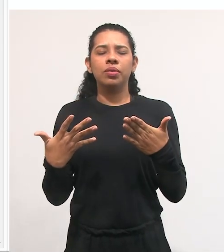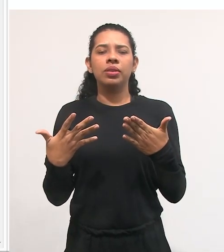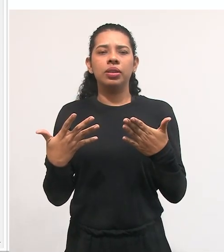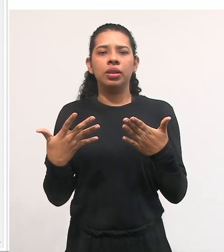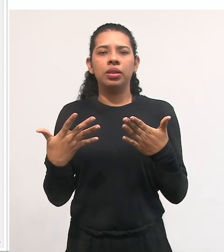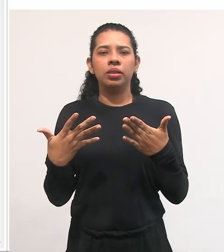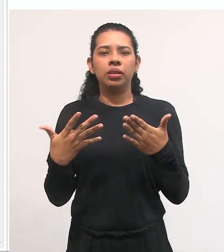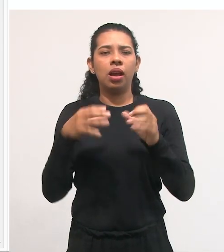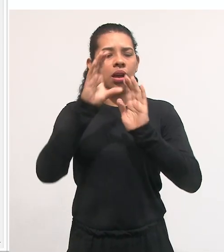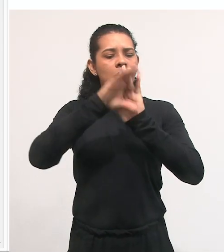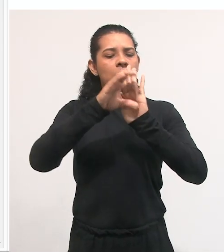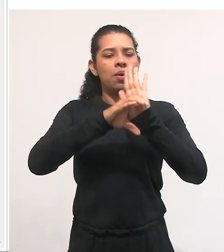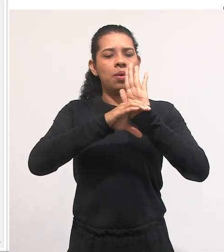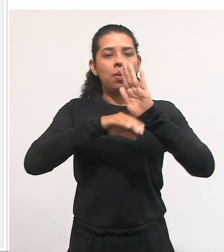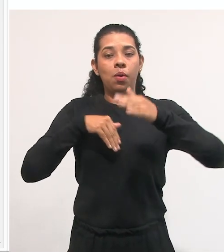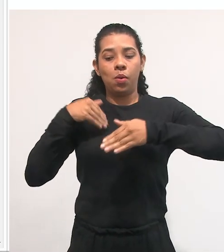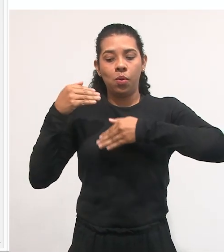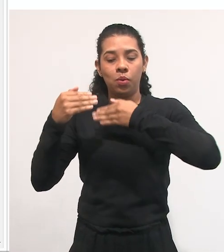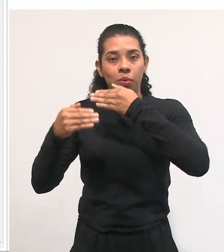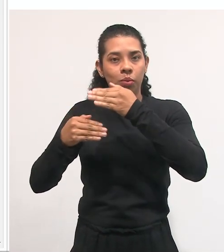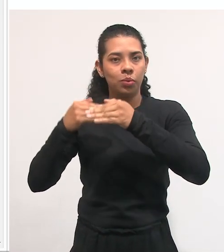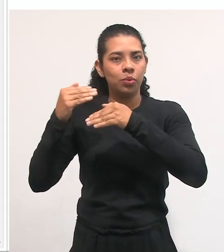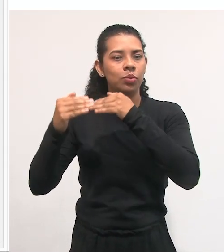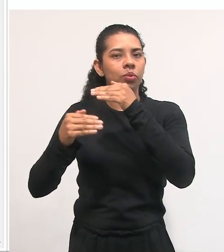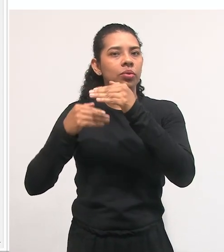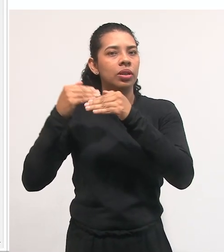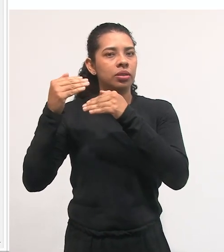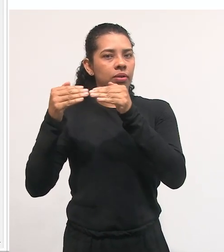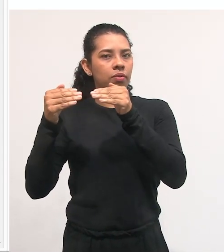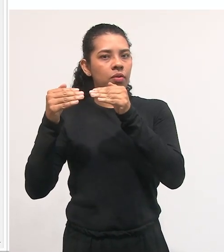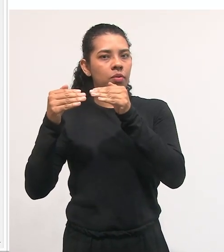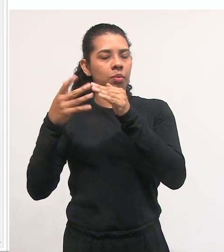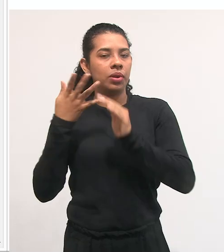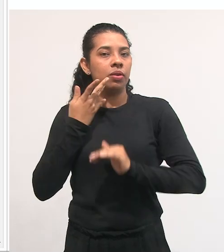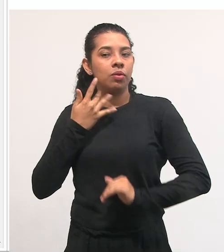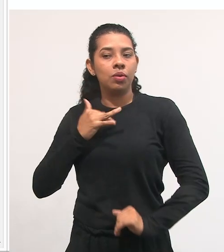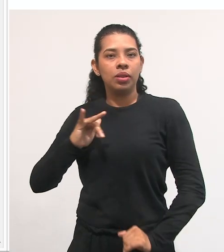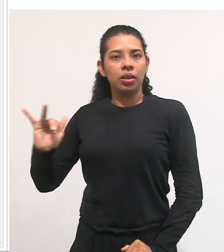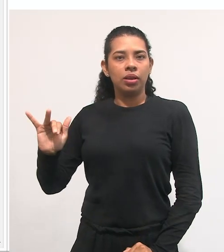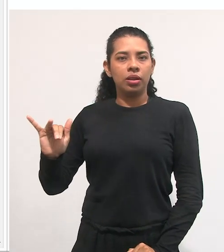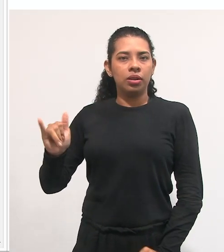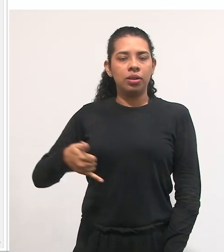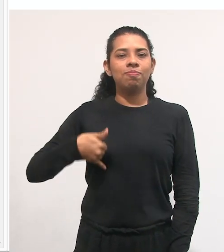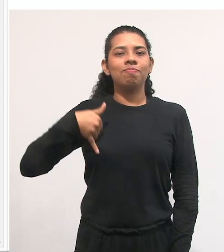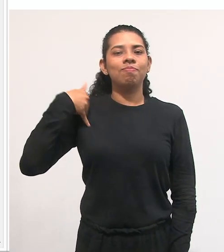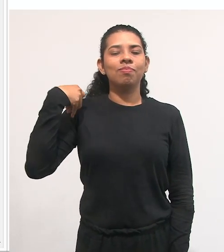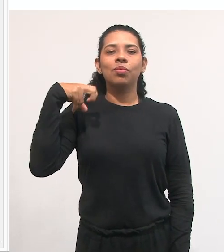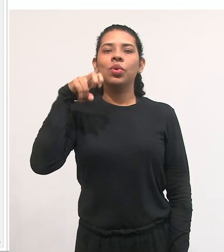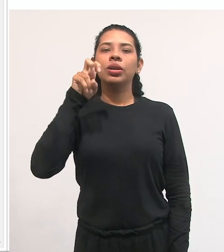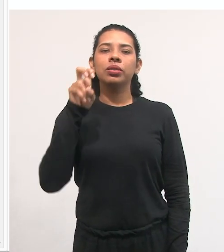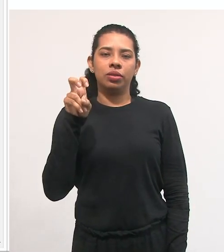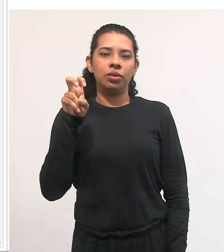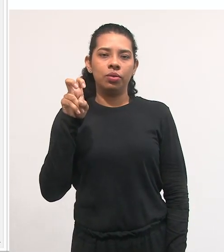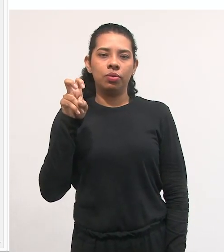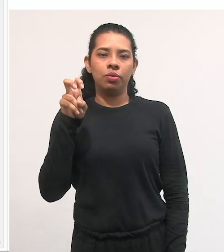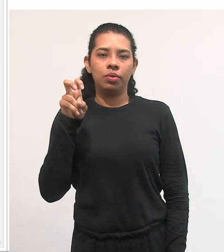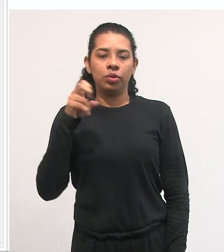currículo? Orienta esse trecho, ó, o desenvolvimento integral da criança de até 5 anos em seus